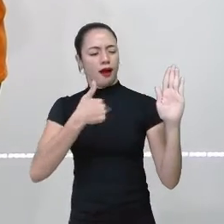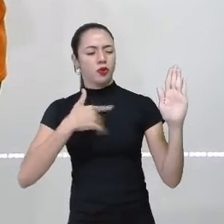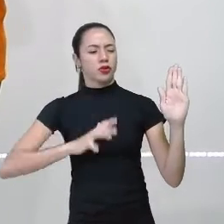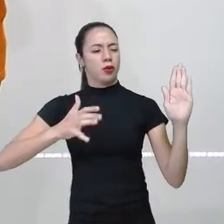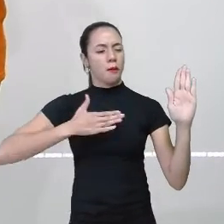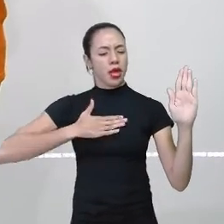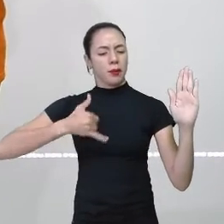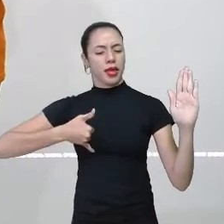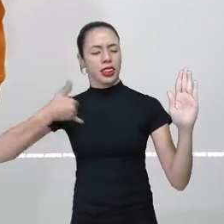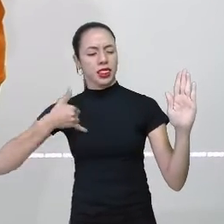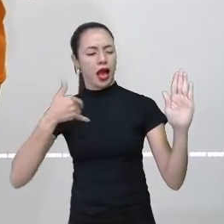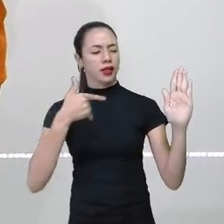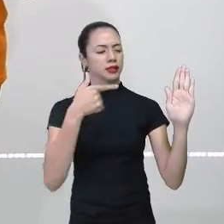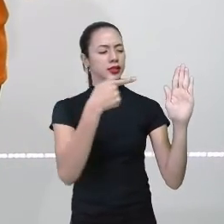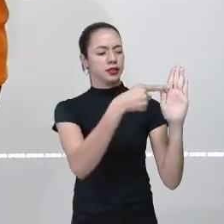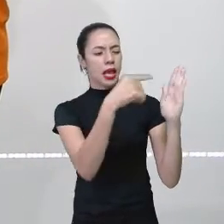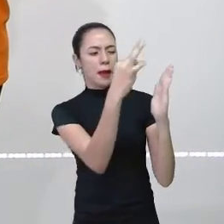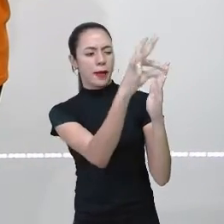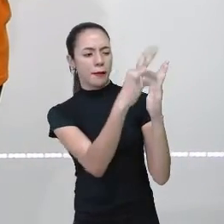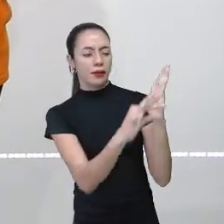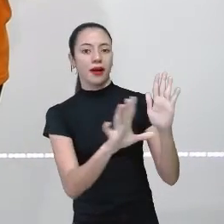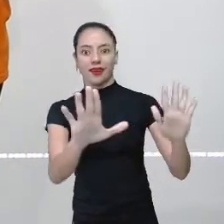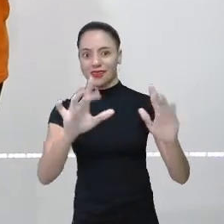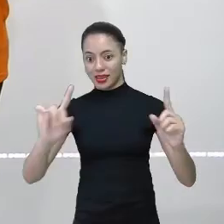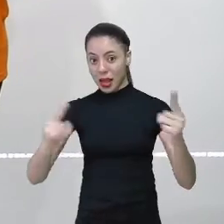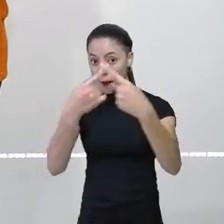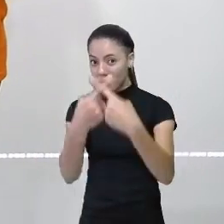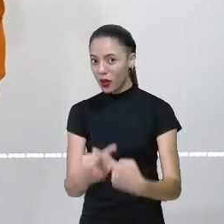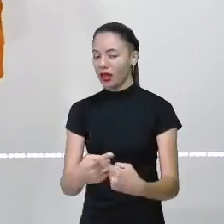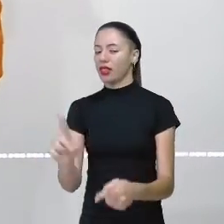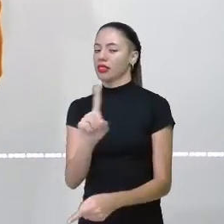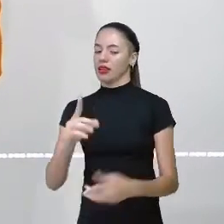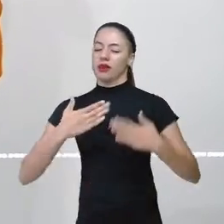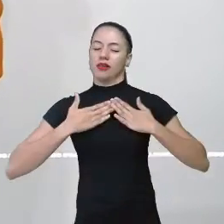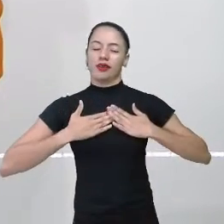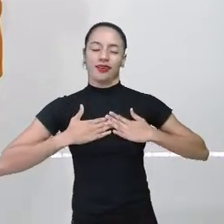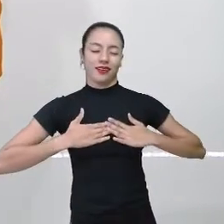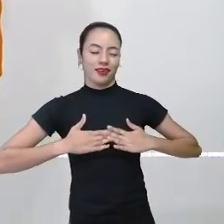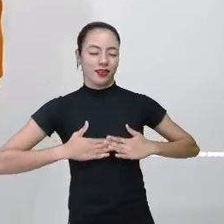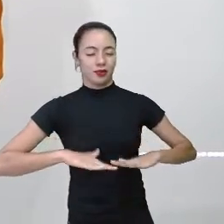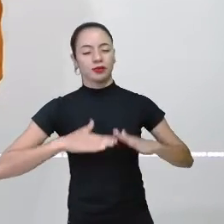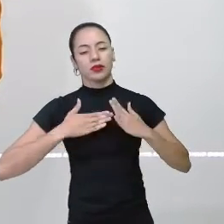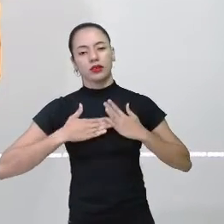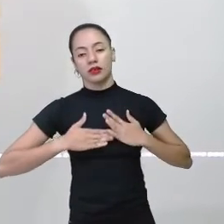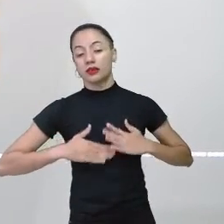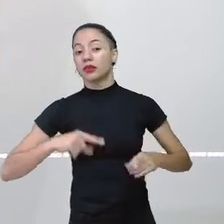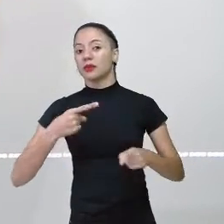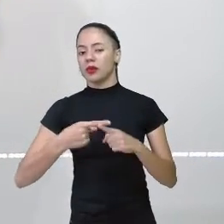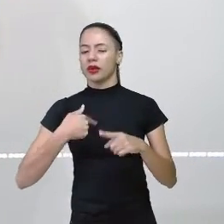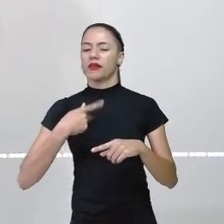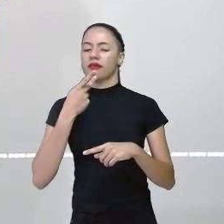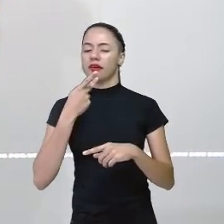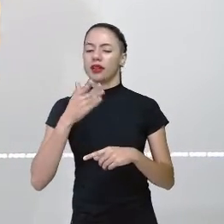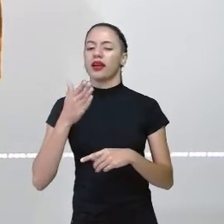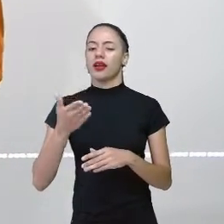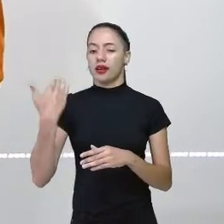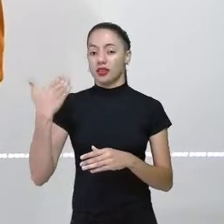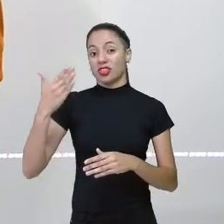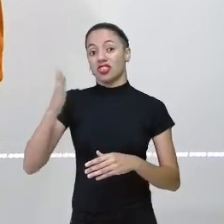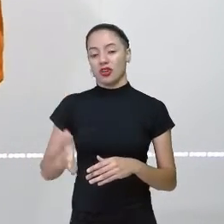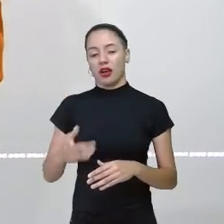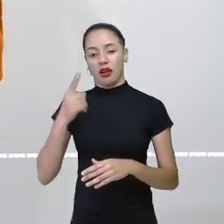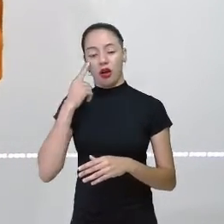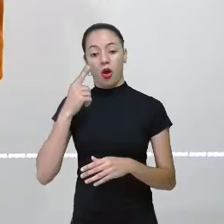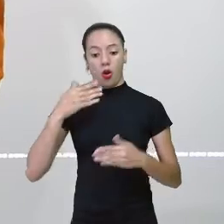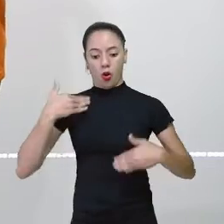foi. Não é um campeonato, hein? Vamos Pois com é, calma. tenham calma, até porque, como eu já trouxe antes, cada corpo é